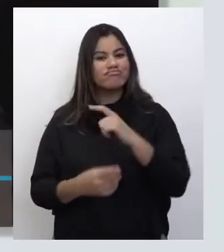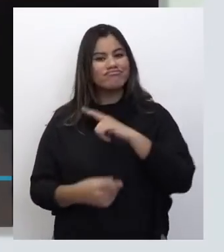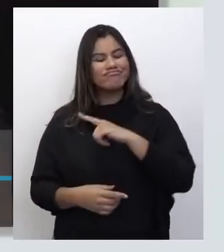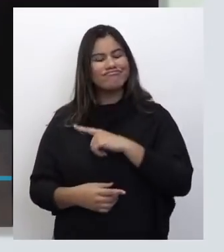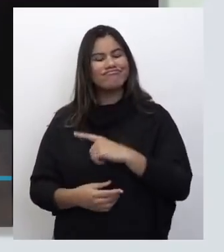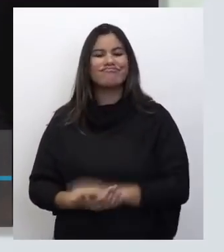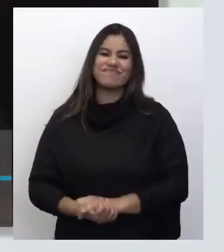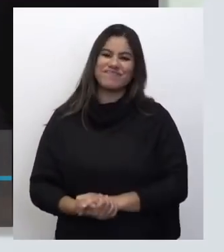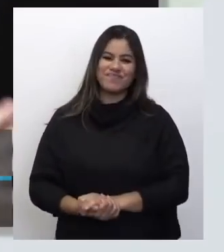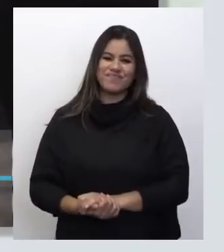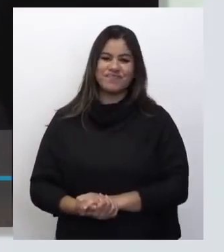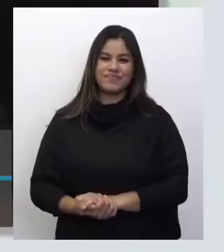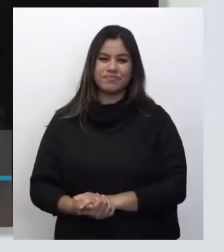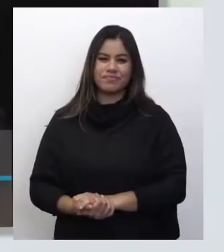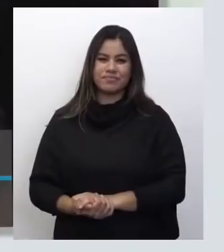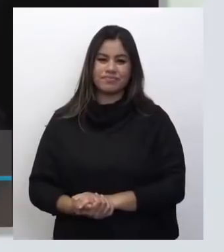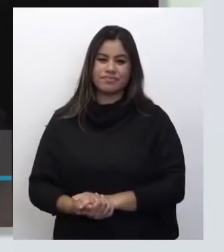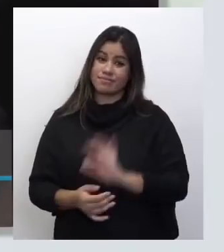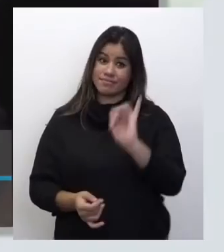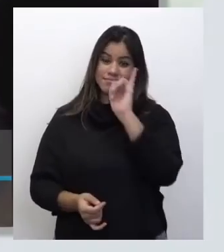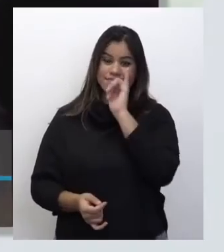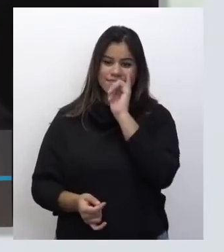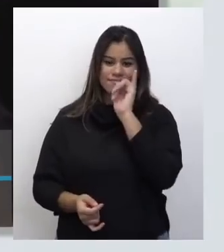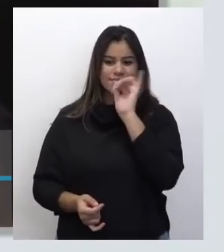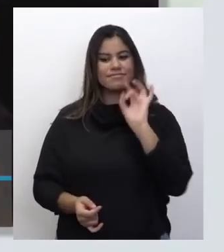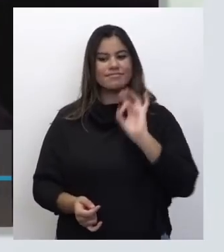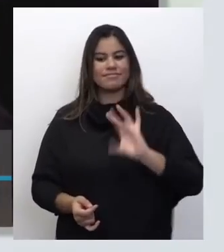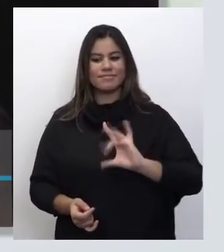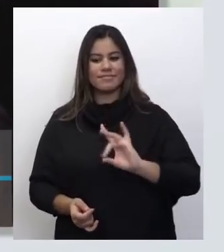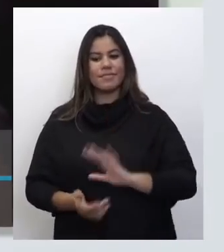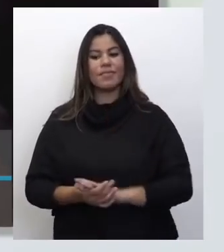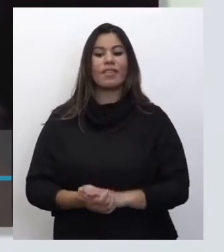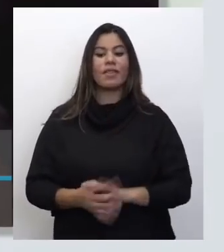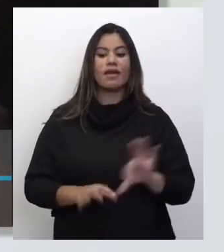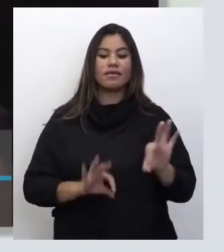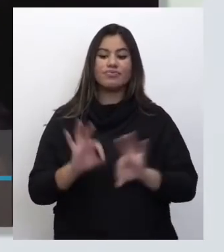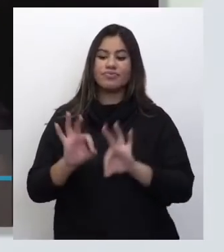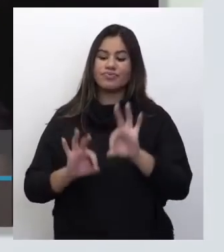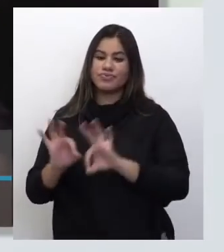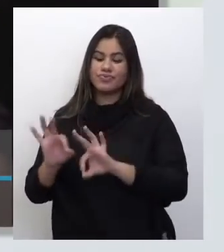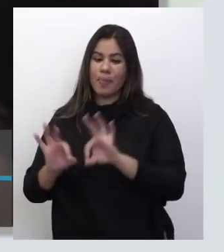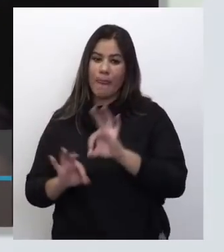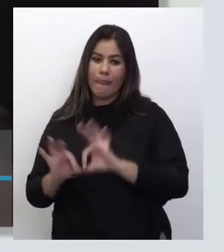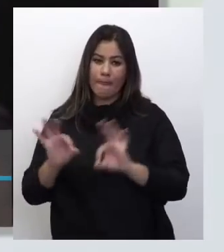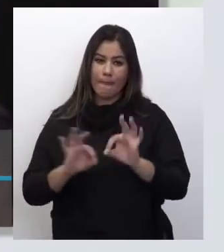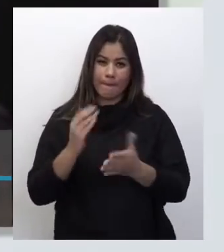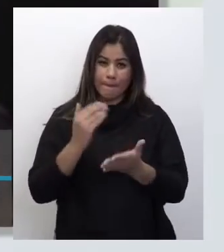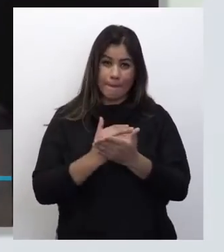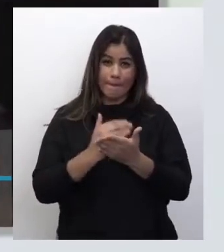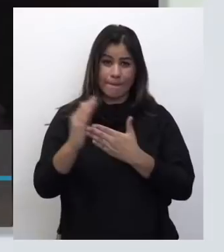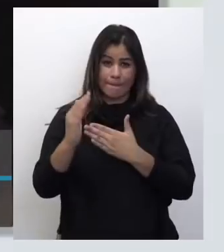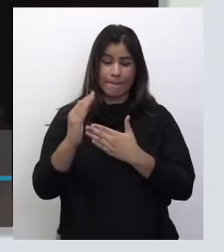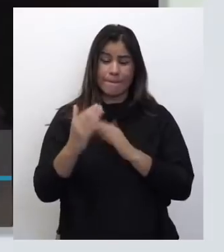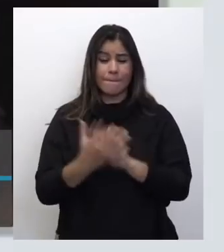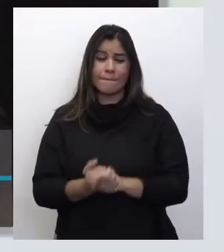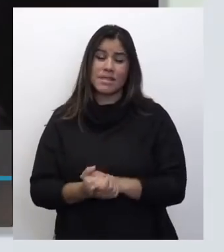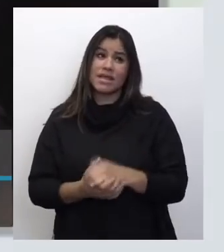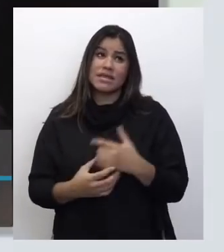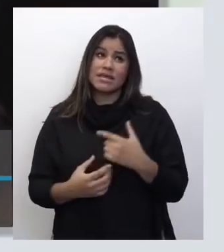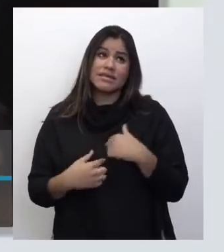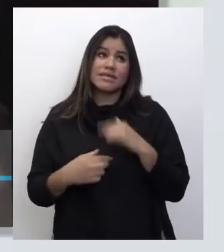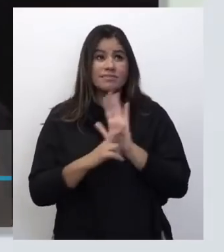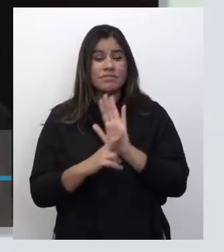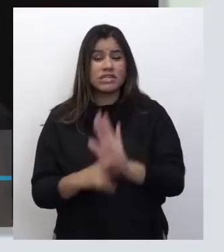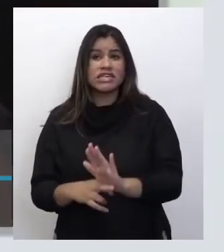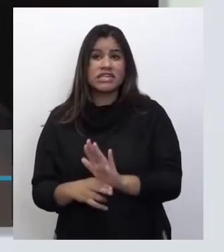né? Mas são só exemplos. Lógico, é um projeto em construção que vai representar algumas coisas que eu gostaria de ver